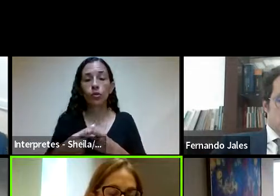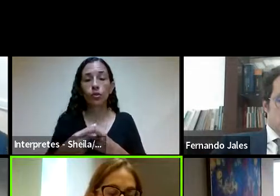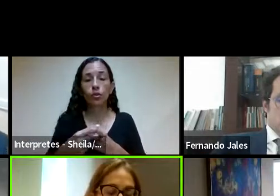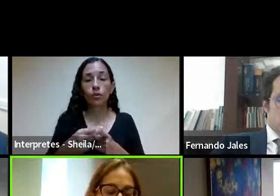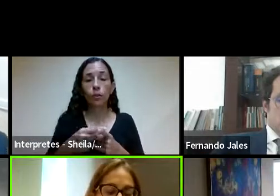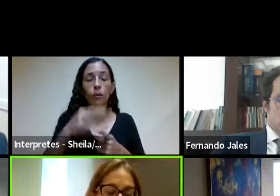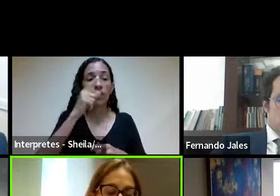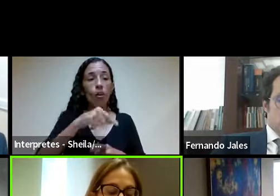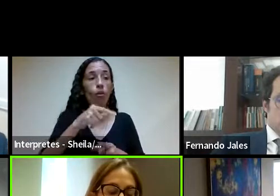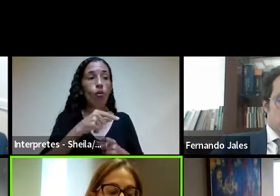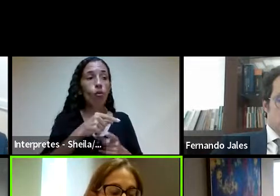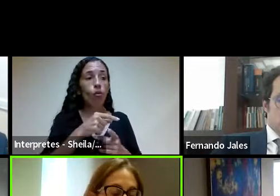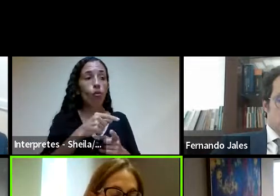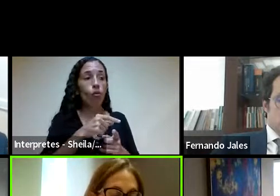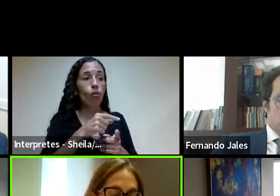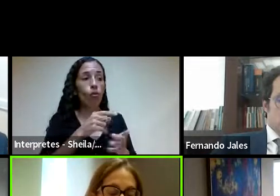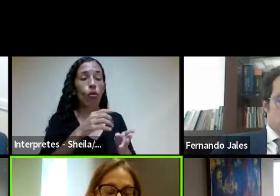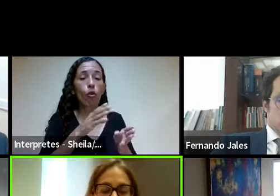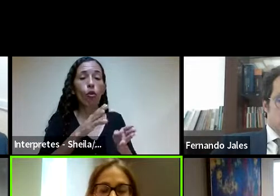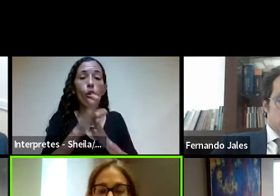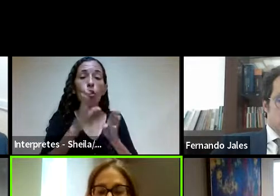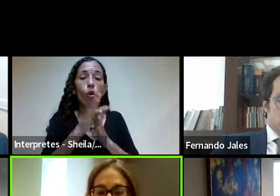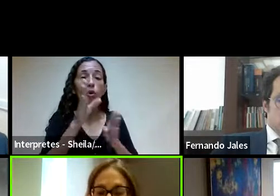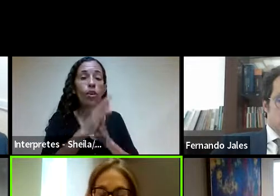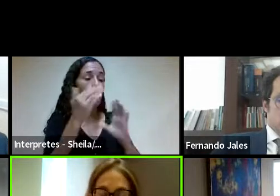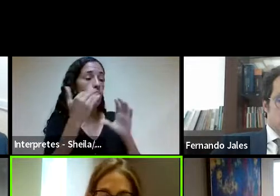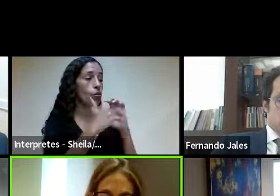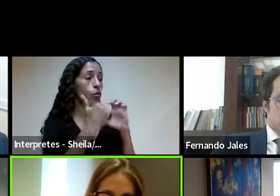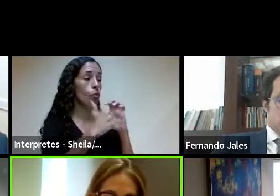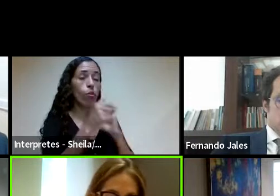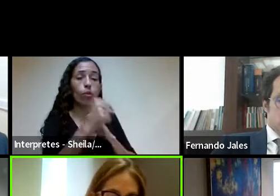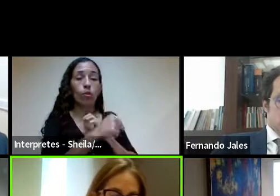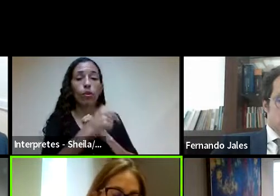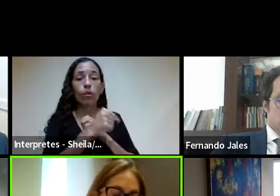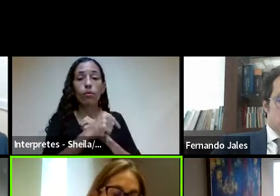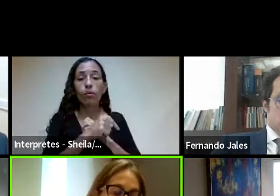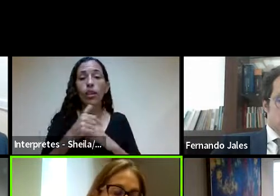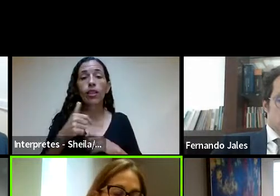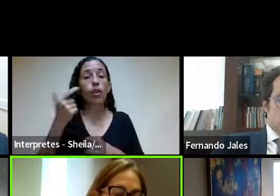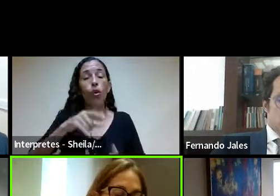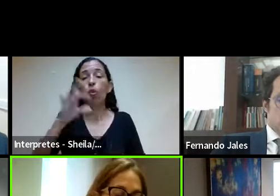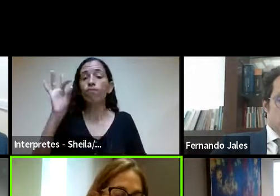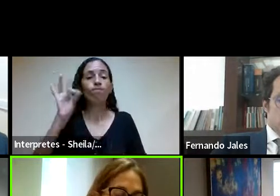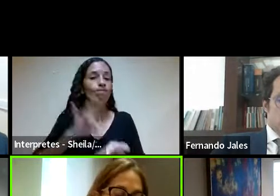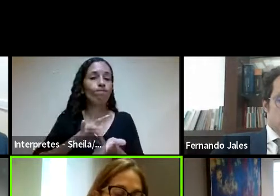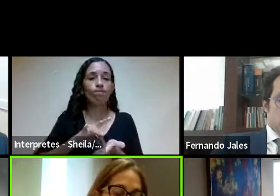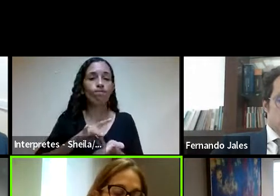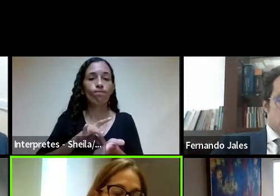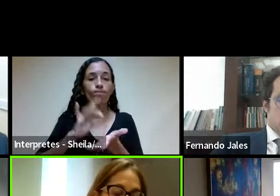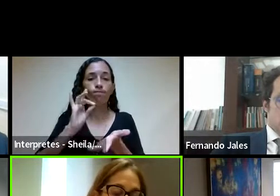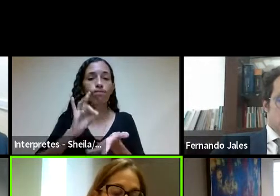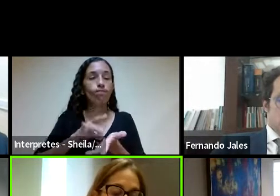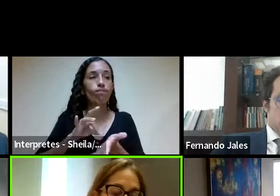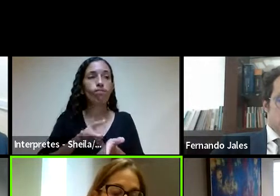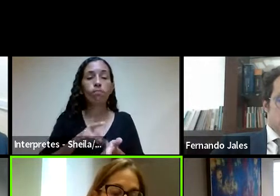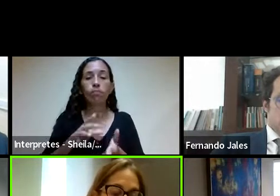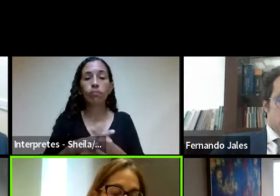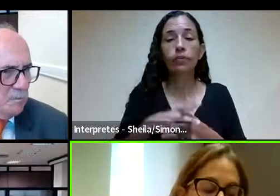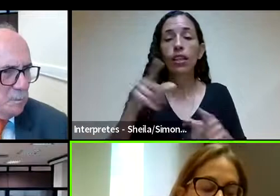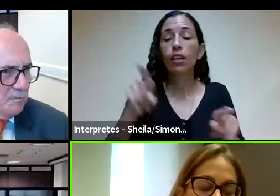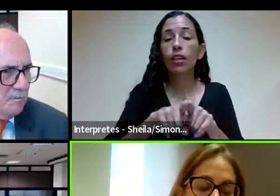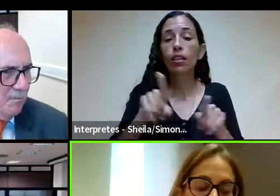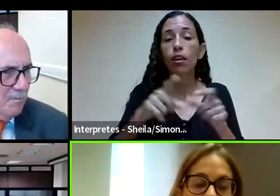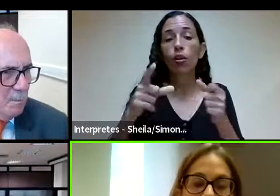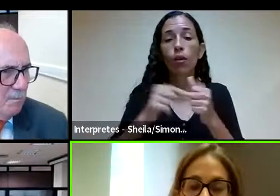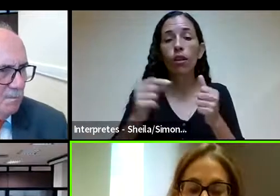e-mail a endereço eletrônico que não utiliza como meio eletrônico oficial. O outro argumento é de que a norma do artigo